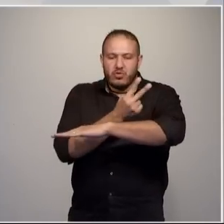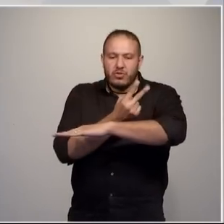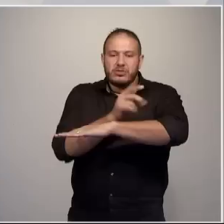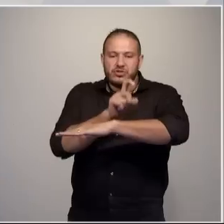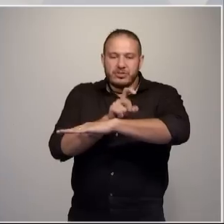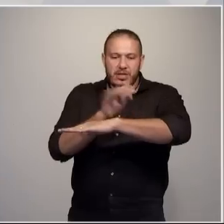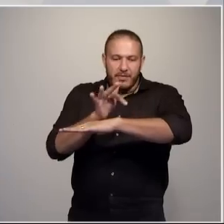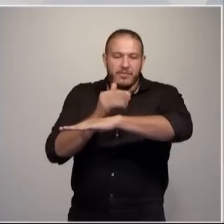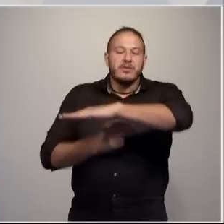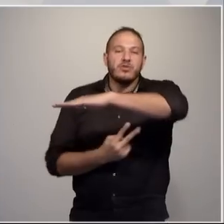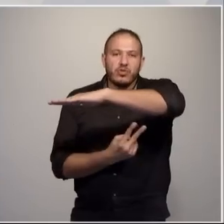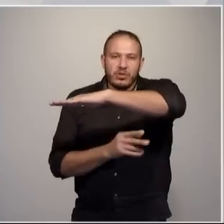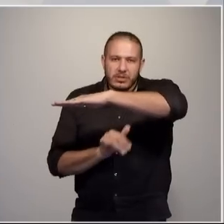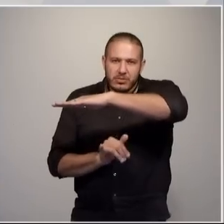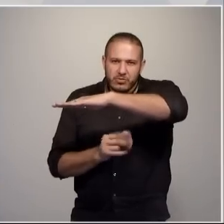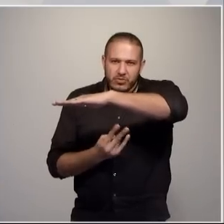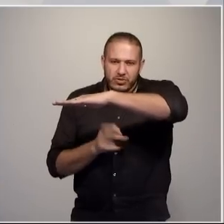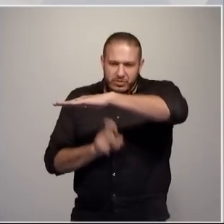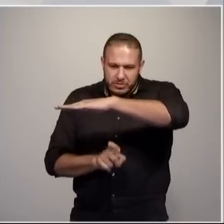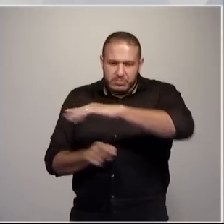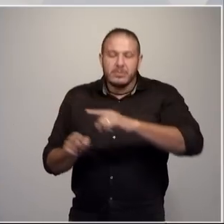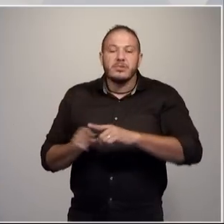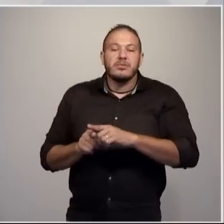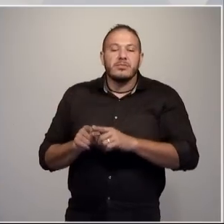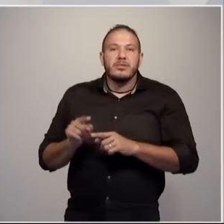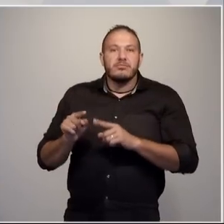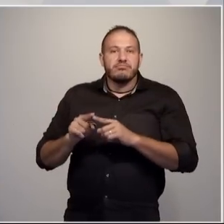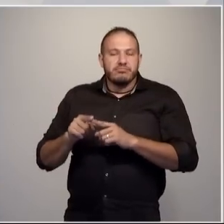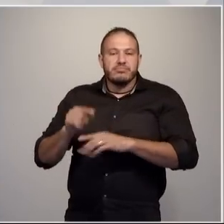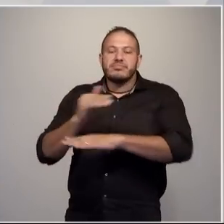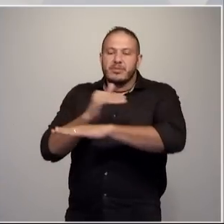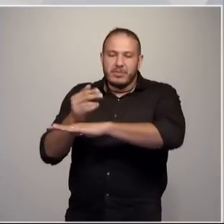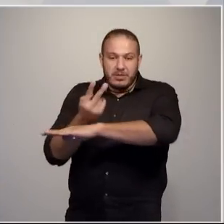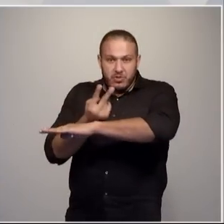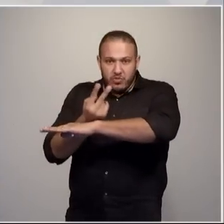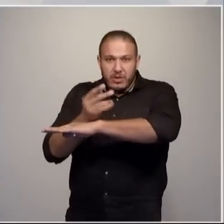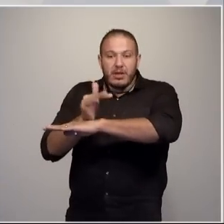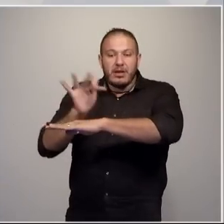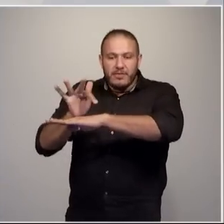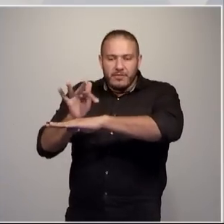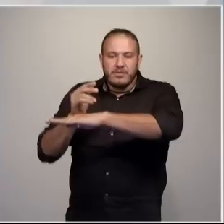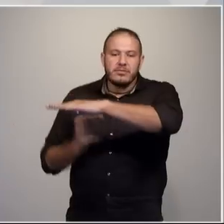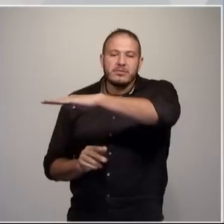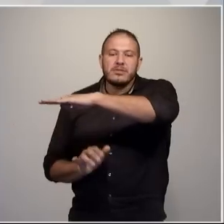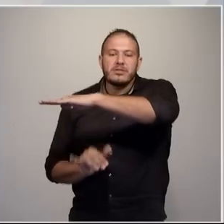dá o mesmo valor. E aqui a derivada segunda da f em y.